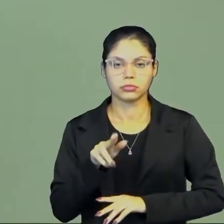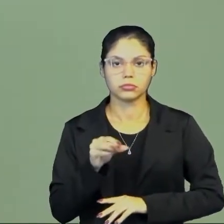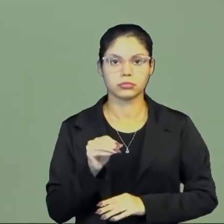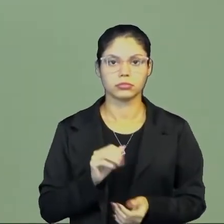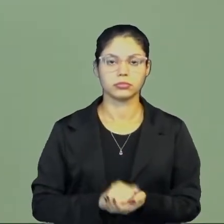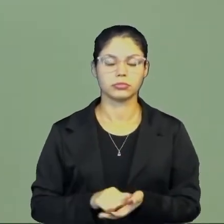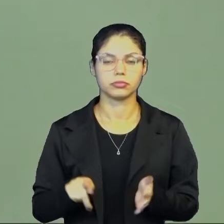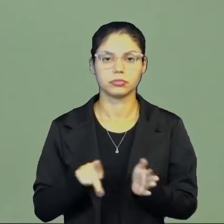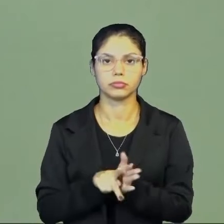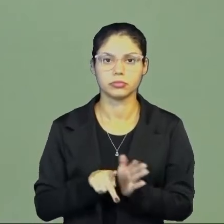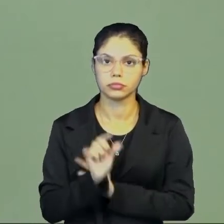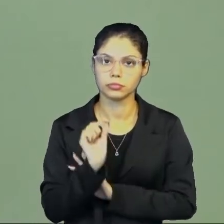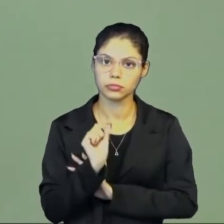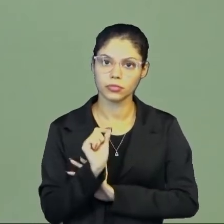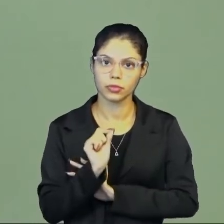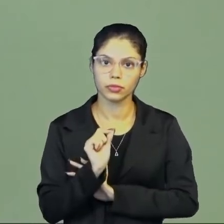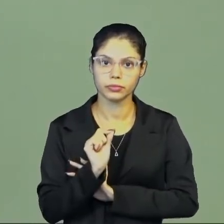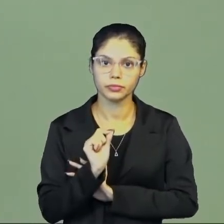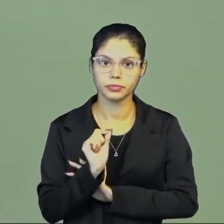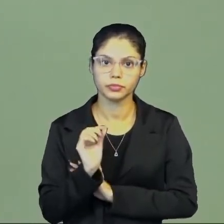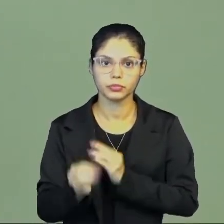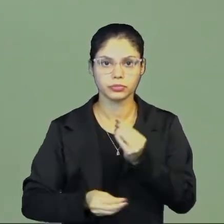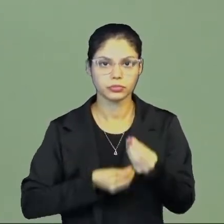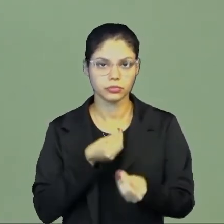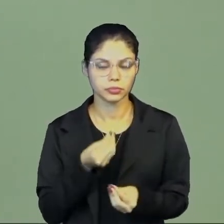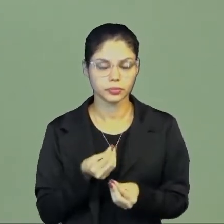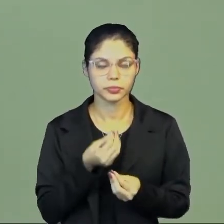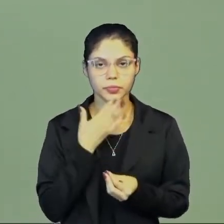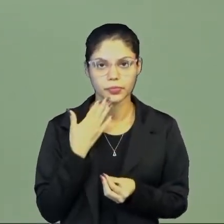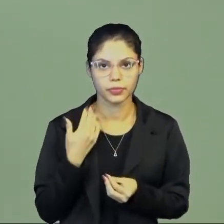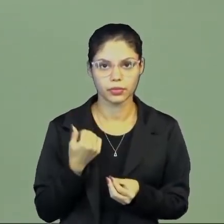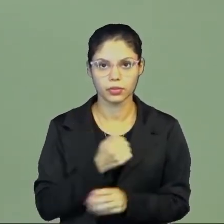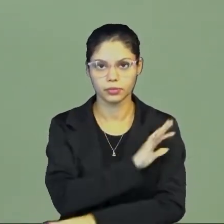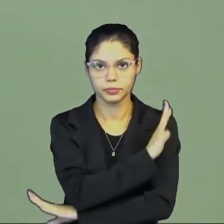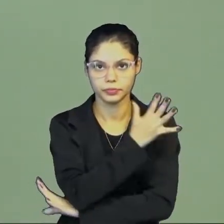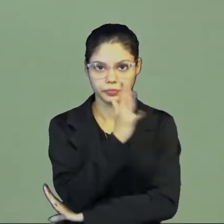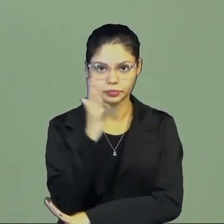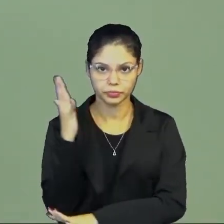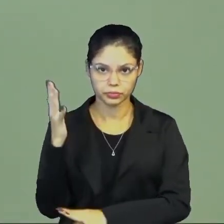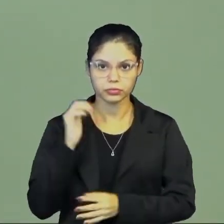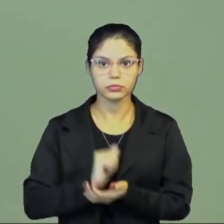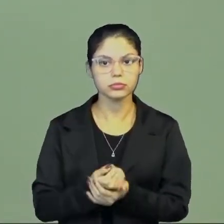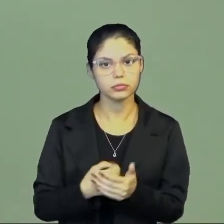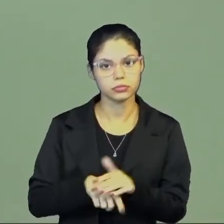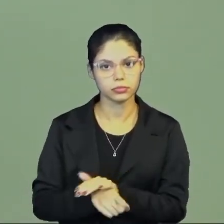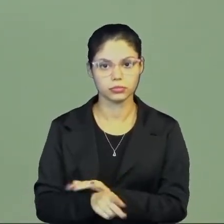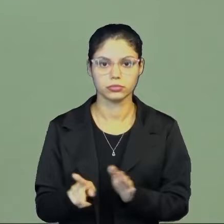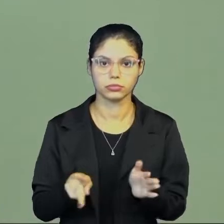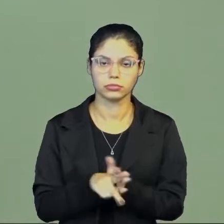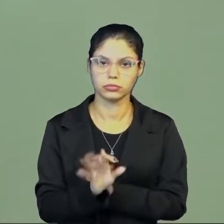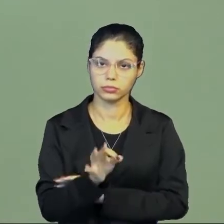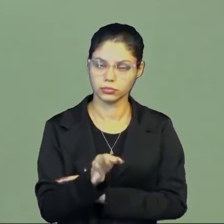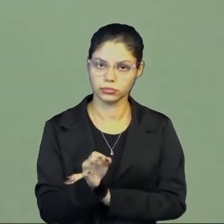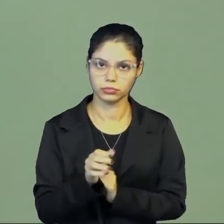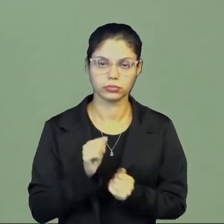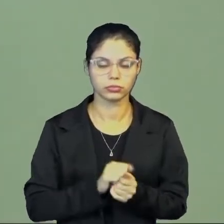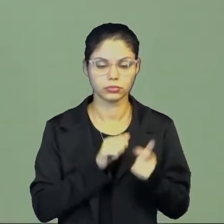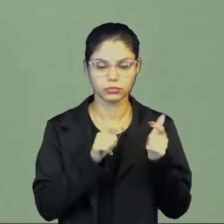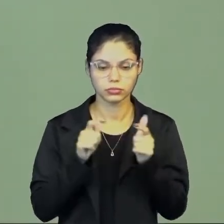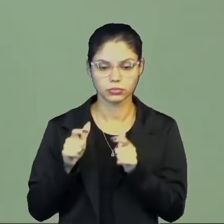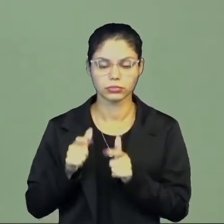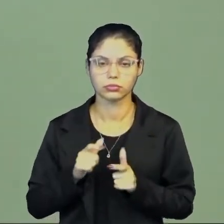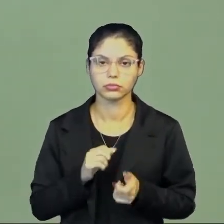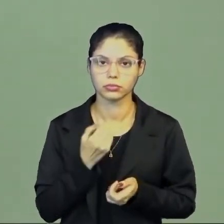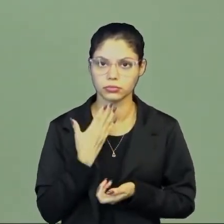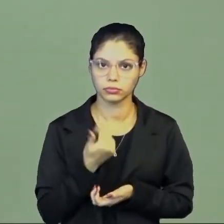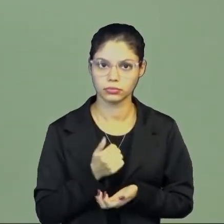Né? Seria aí uma forma de decoração de paisagens, né? Dentro de um certo ambiente,